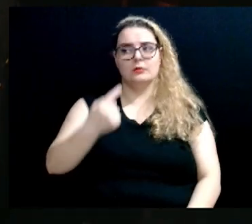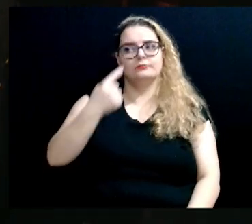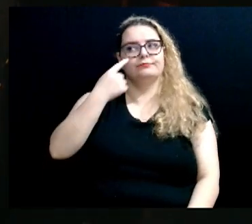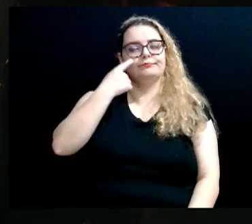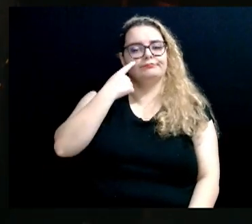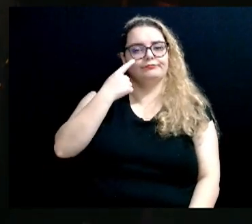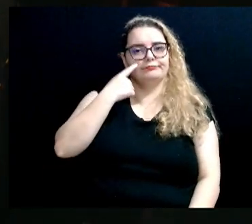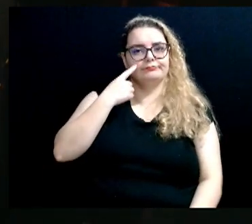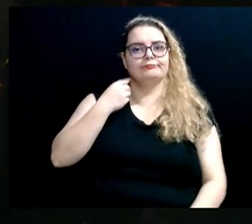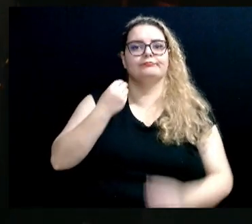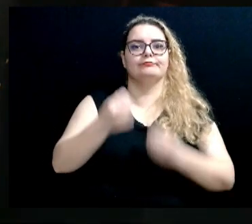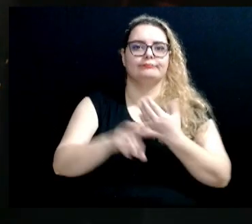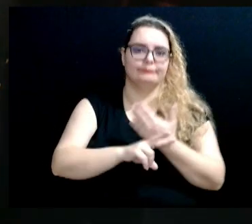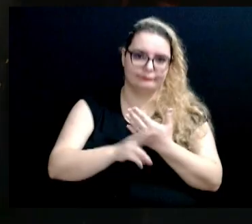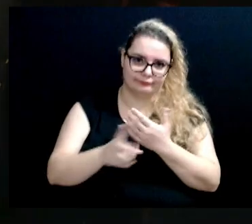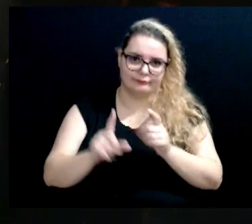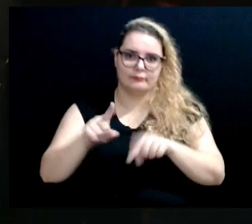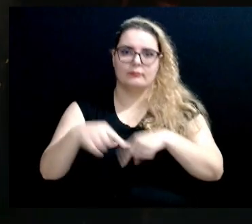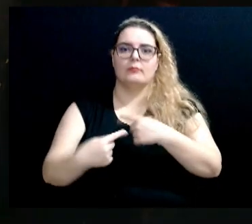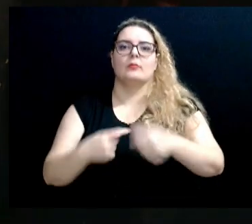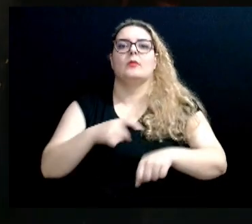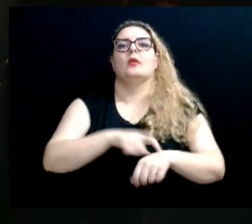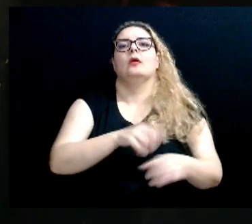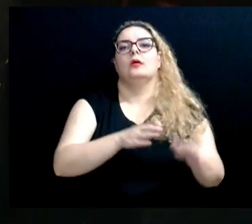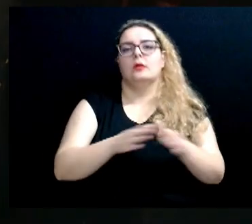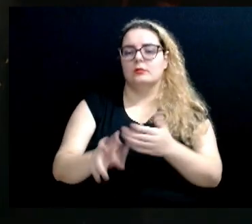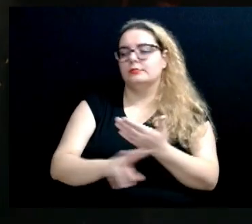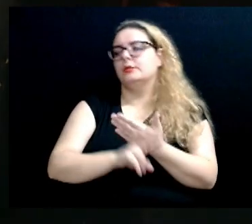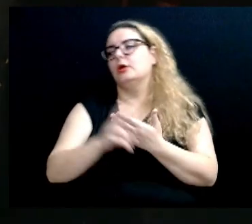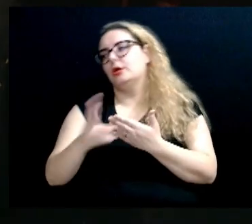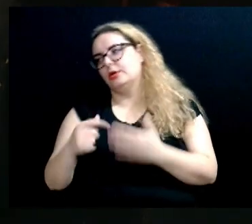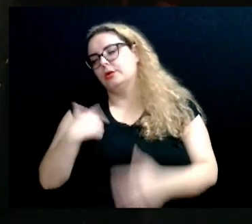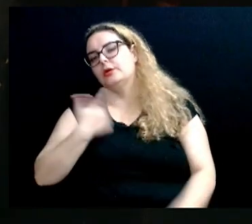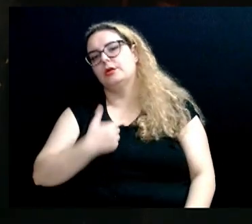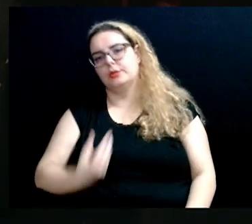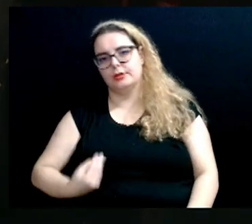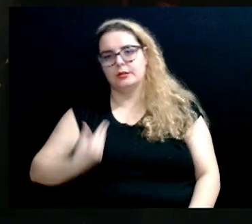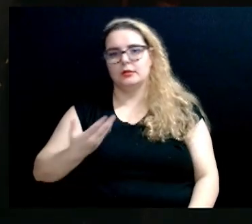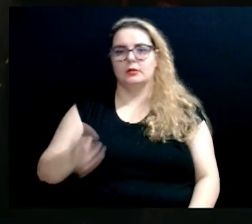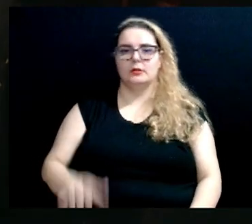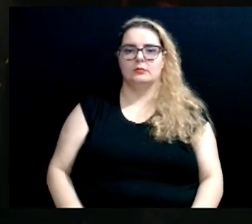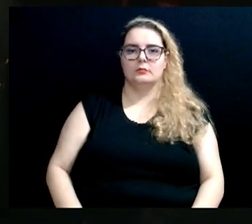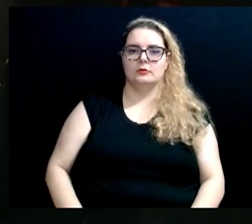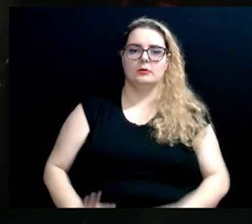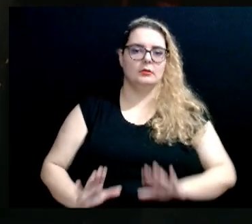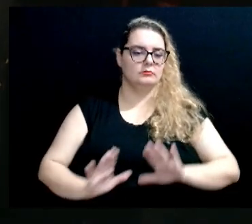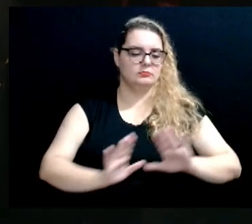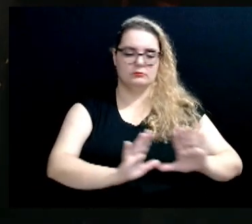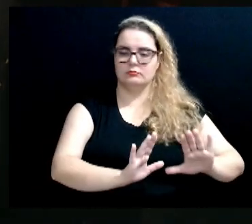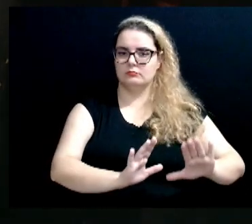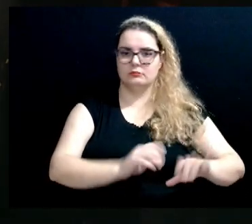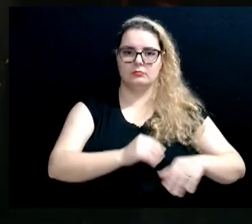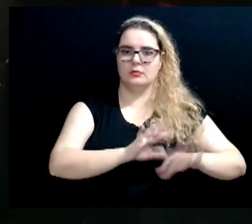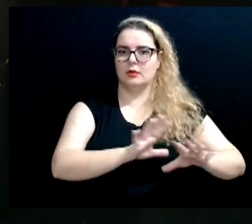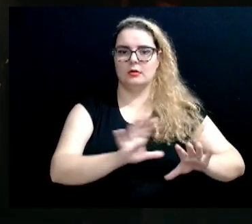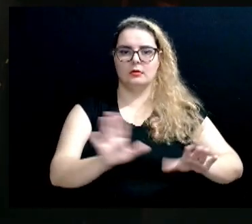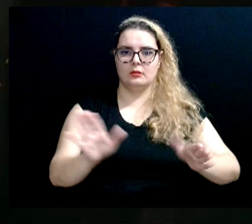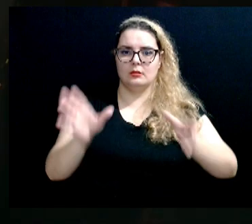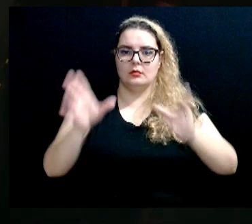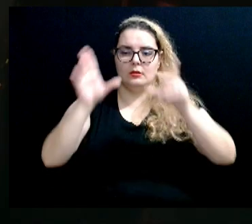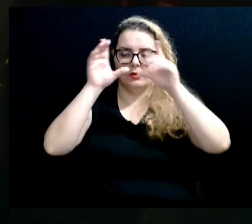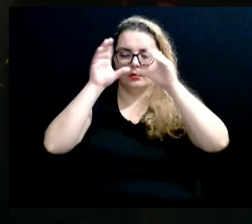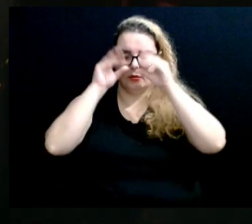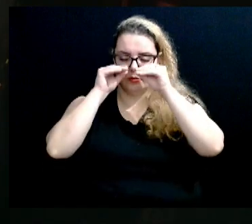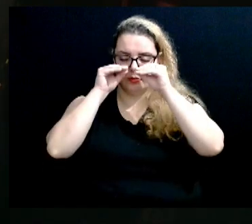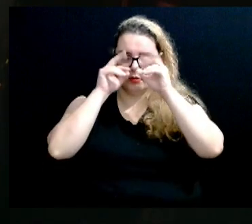causa outras situações que vão impactando a nossa vida. Aí eu peguei e simplesmente abandonei o relógio, fecho meus olhos e durmo, e acordo